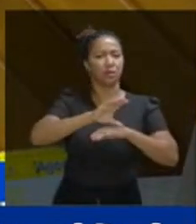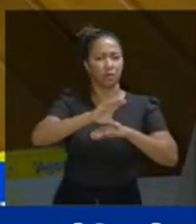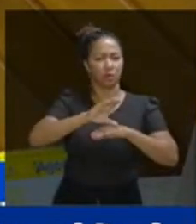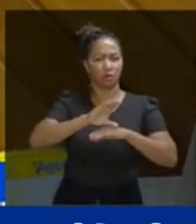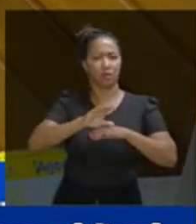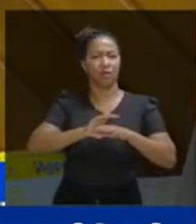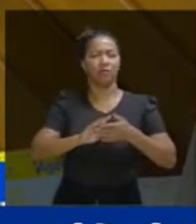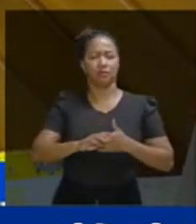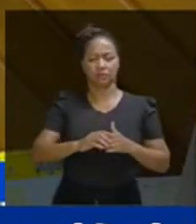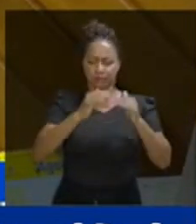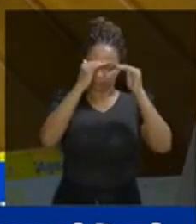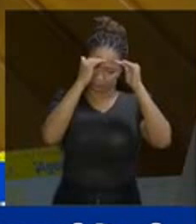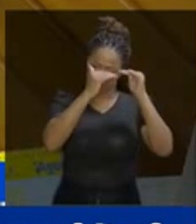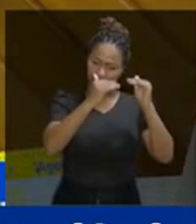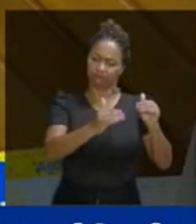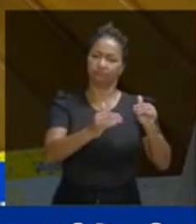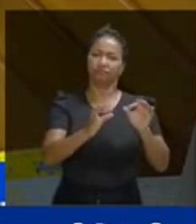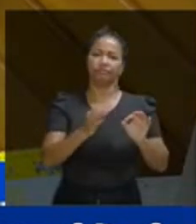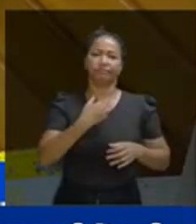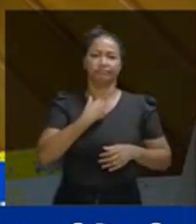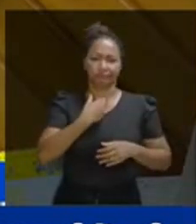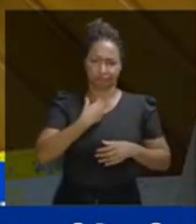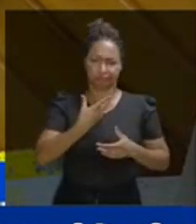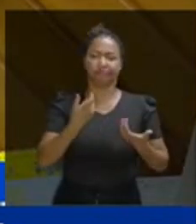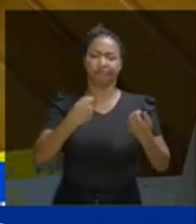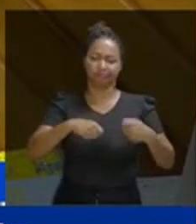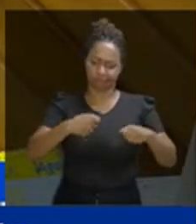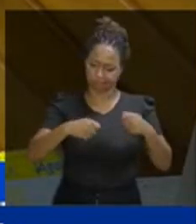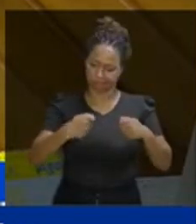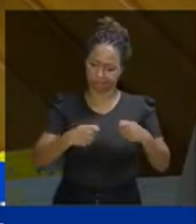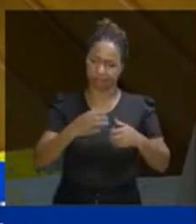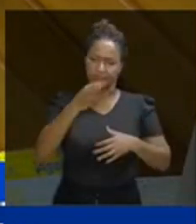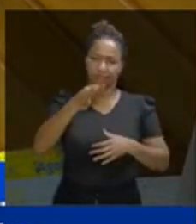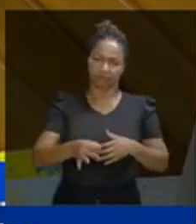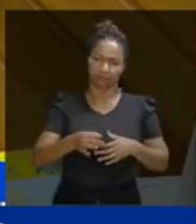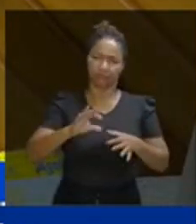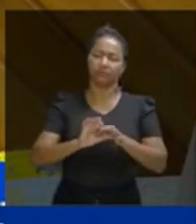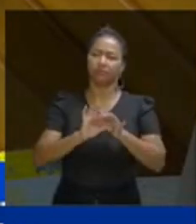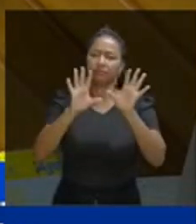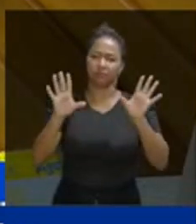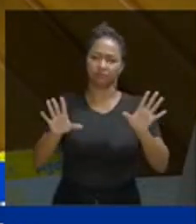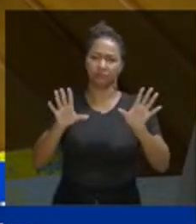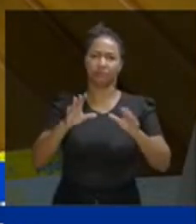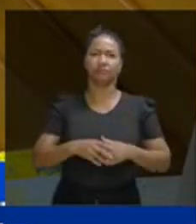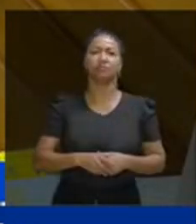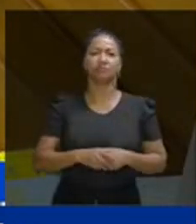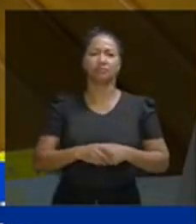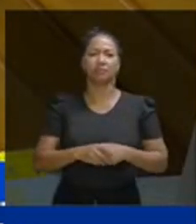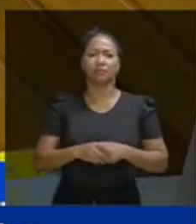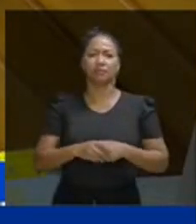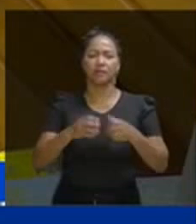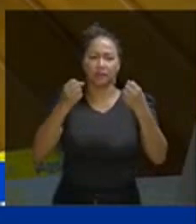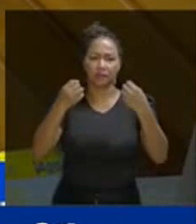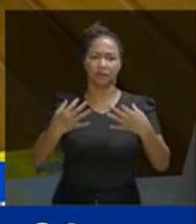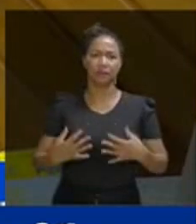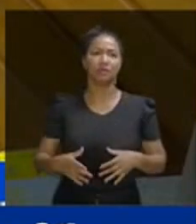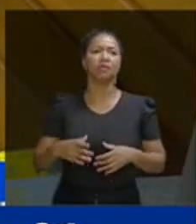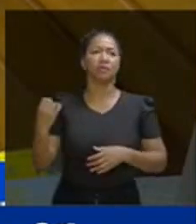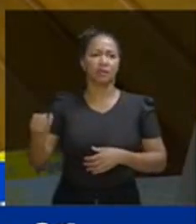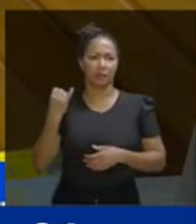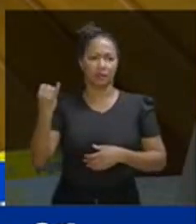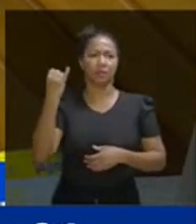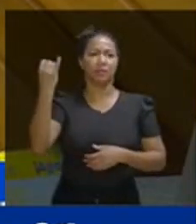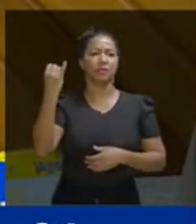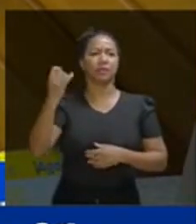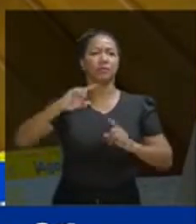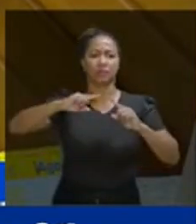possa desobedecer à necessidade de proteger o processo eleitoral democrático, o qual, para que assim se caracterize, é necessário